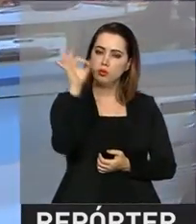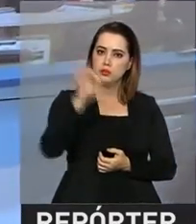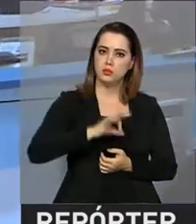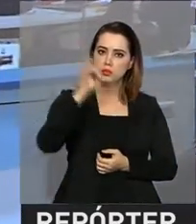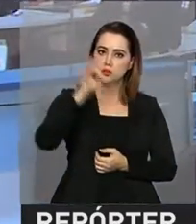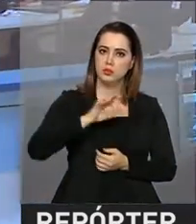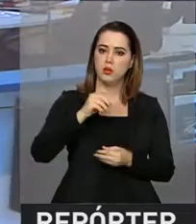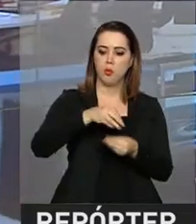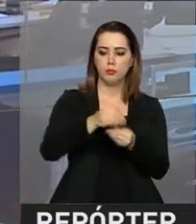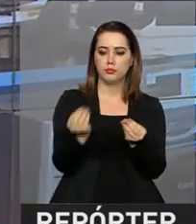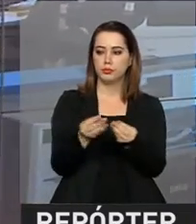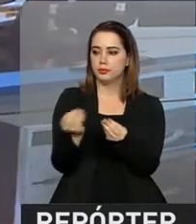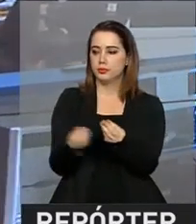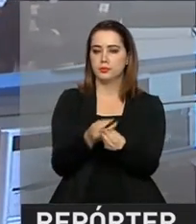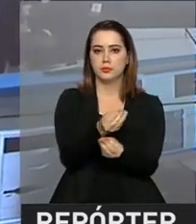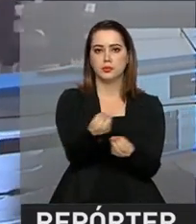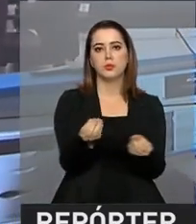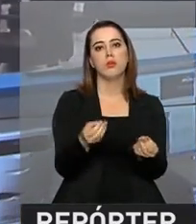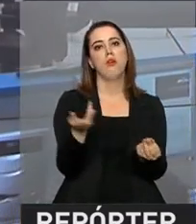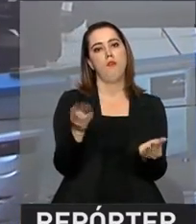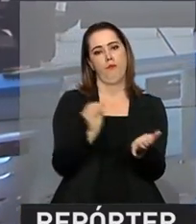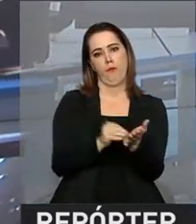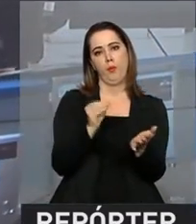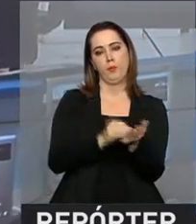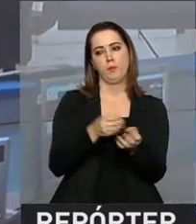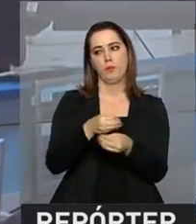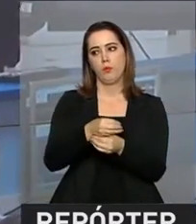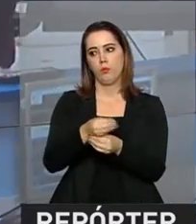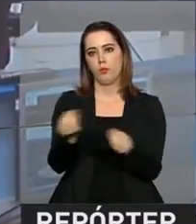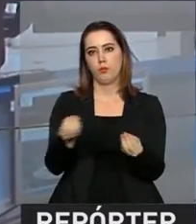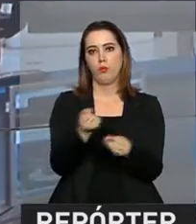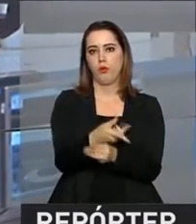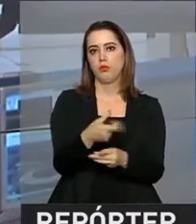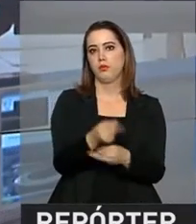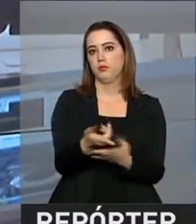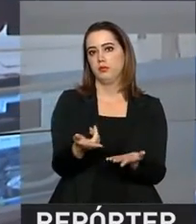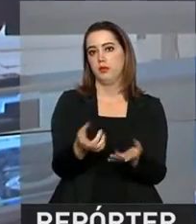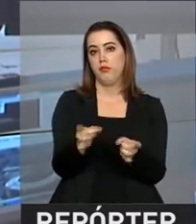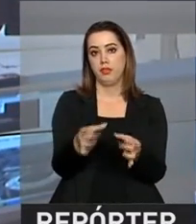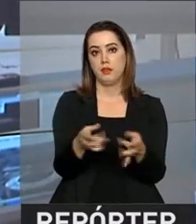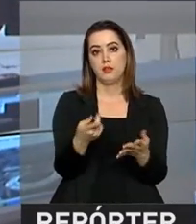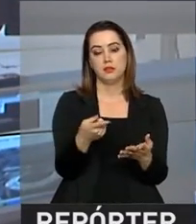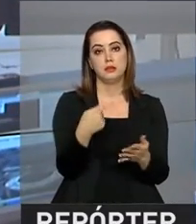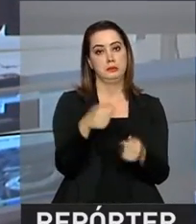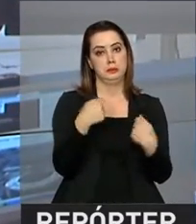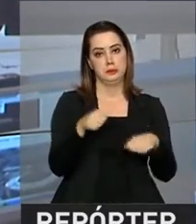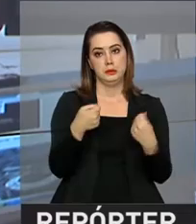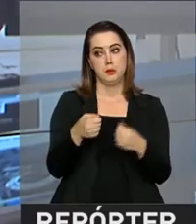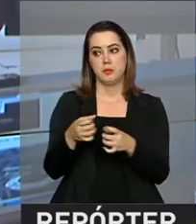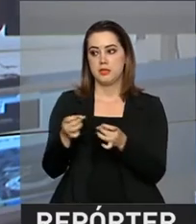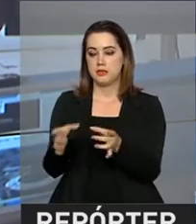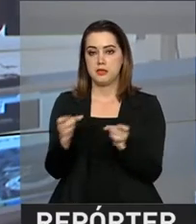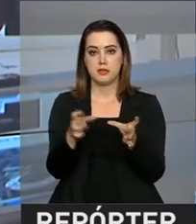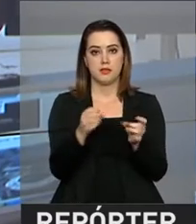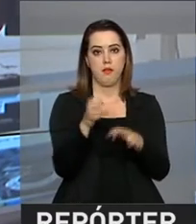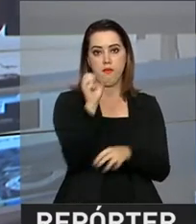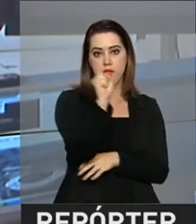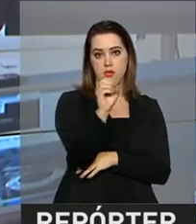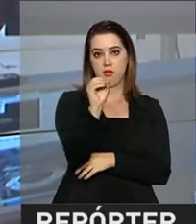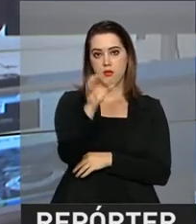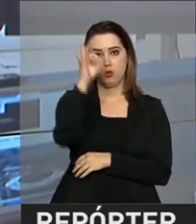dos ingressos para os jogos para picos ainda estão à venda para cobrir custos da competição é preciso comercializar pelo menos